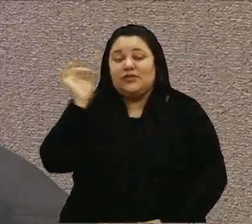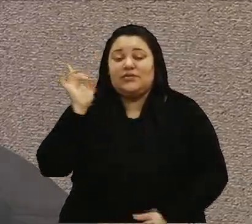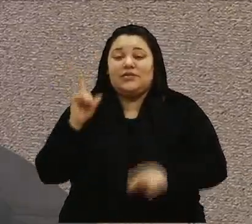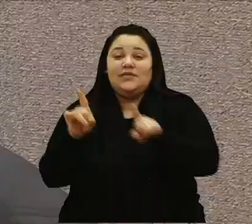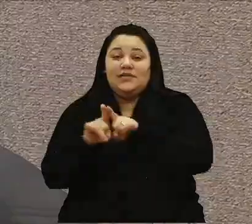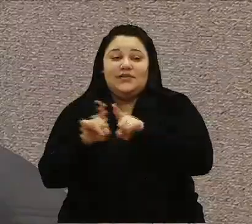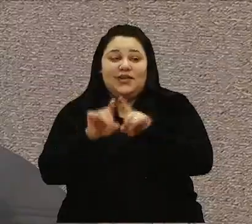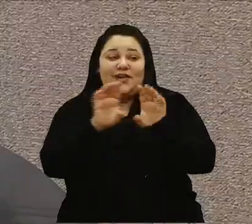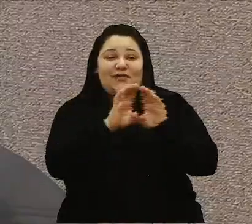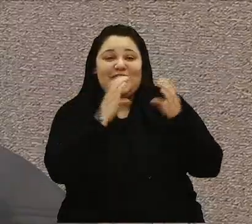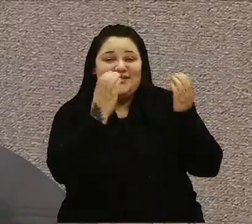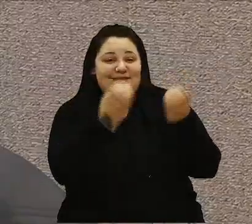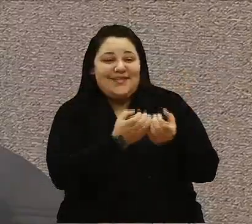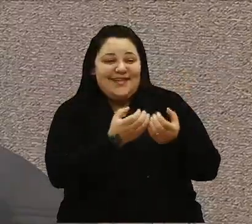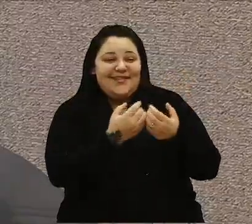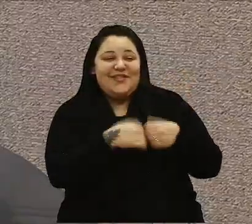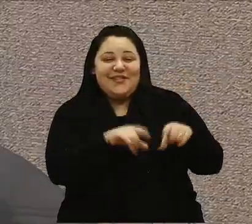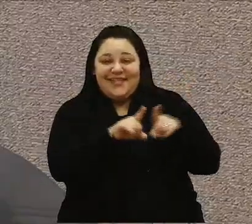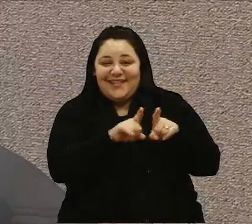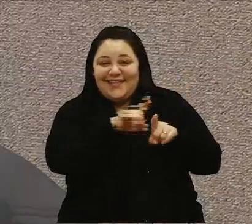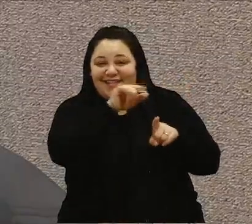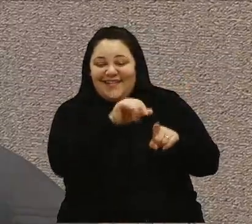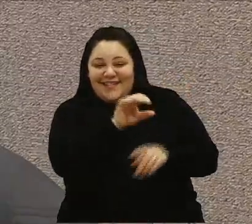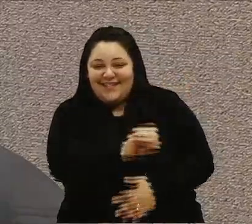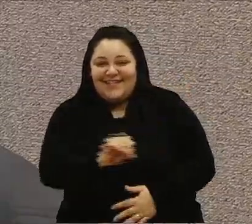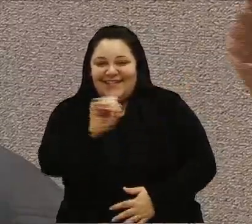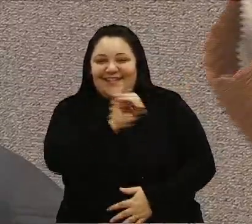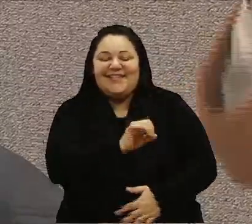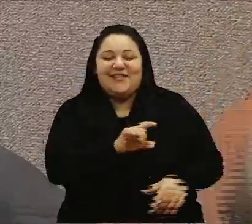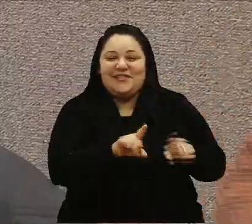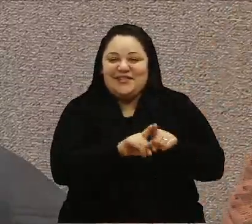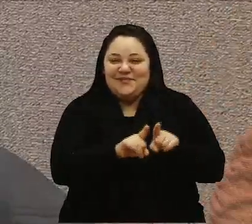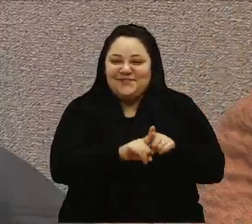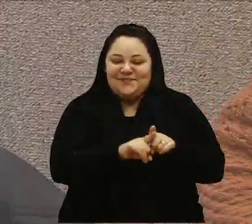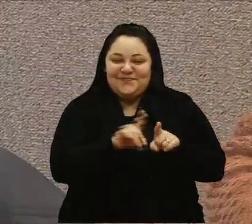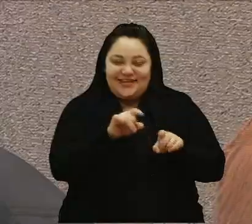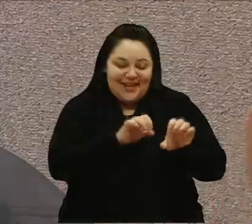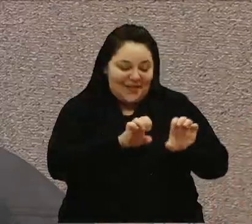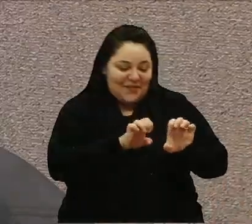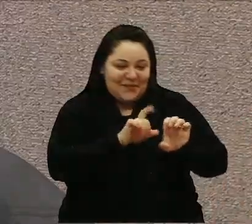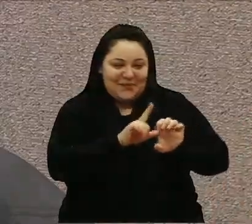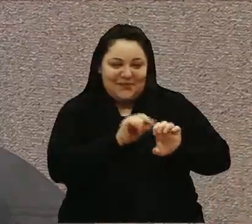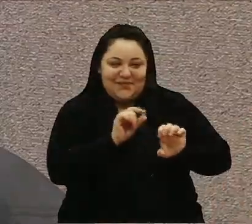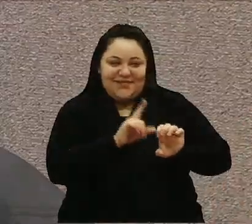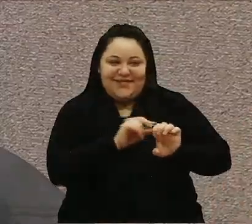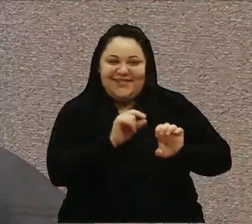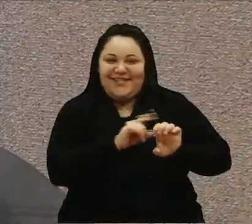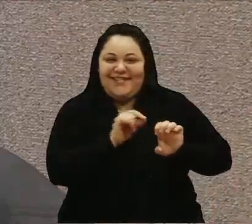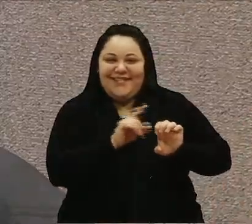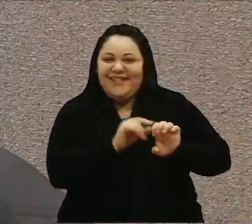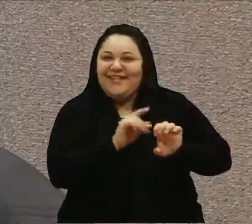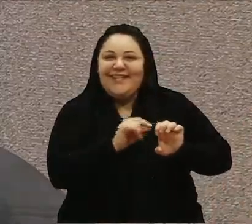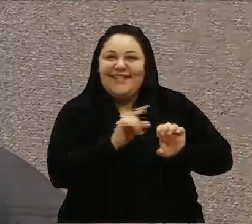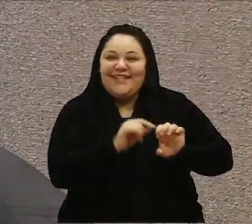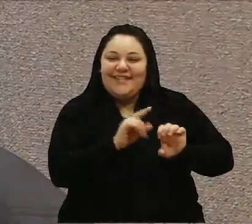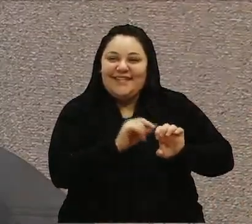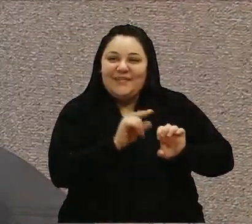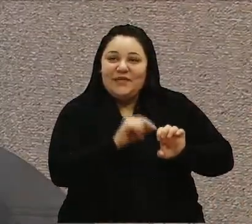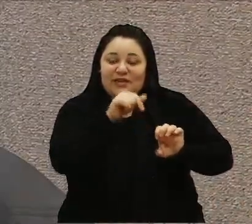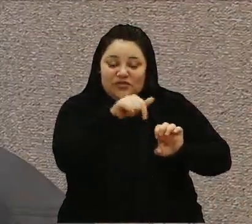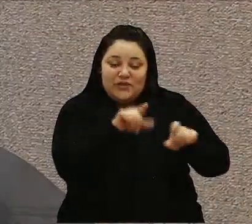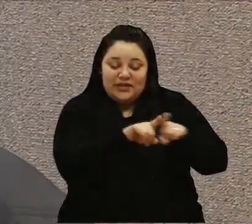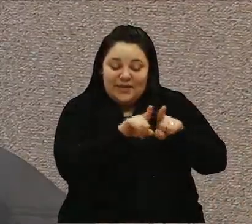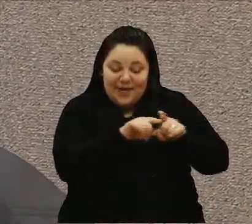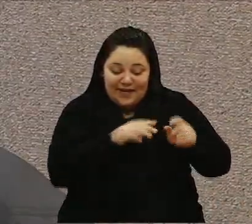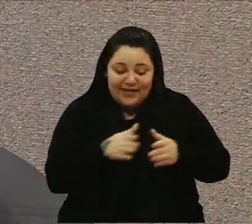lá, conversei com a Elisana, foi um dia incrível, inclusive, né, porque o empreendimento da Elisana, que é um dos empreendimentos nesse